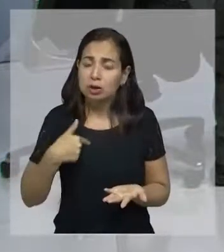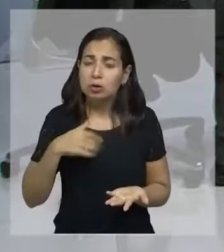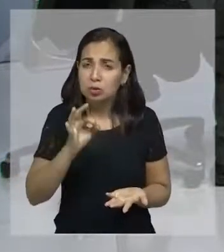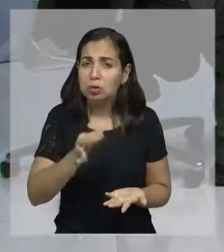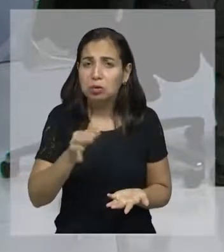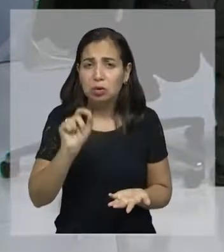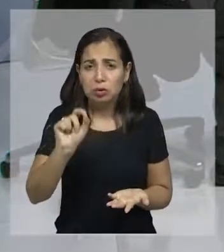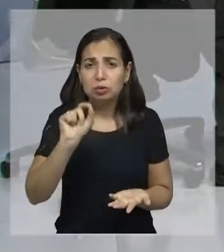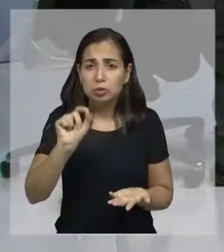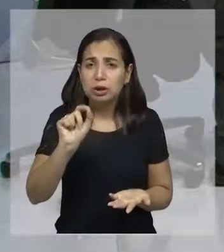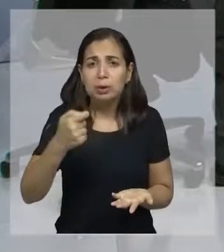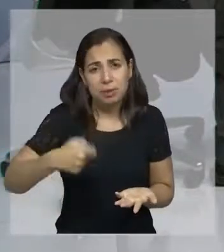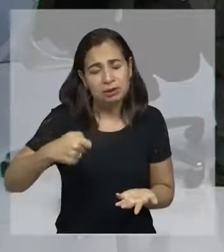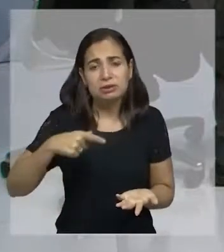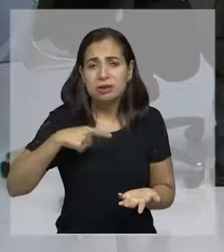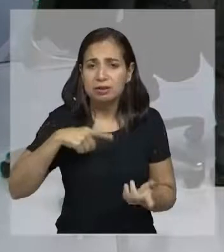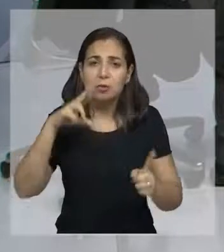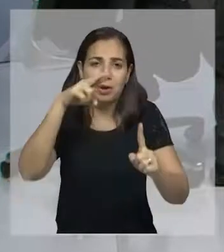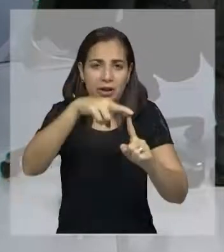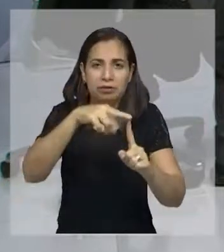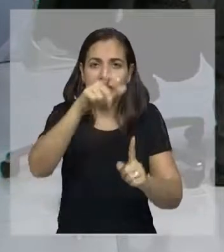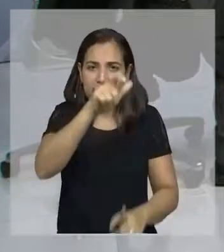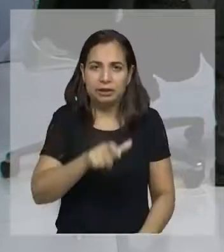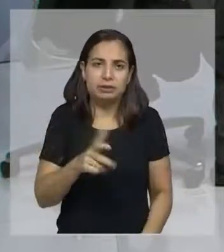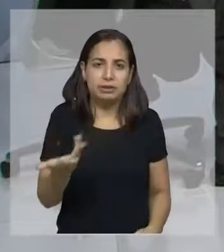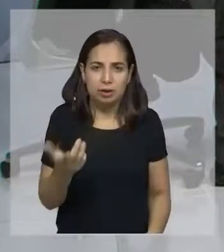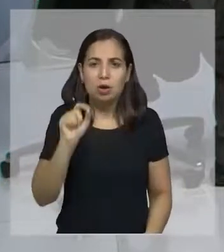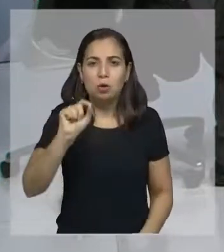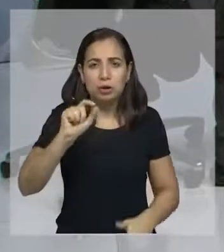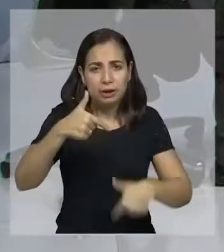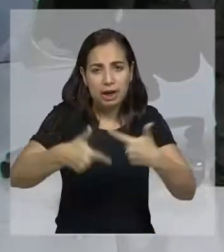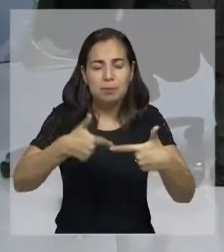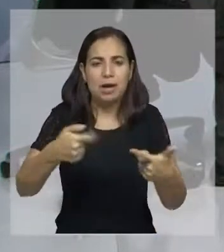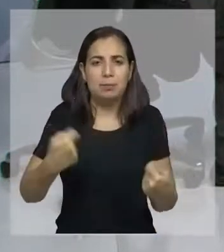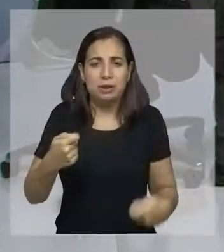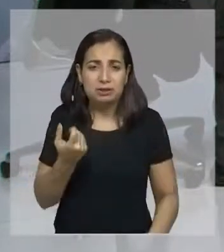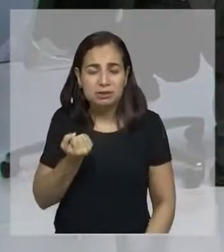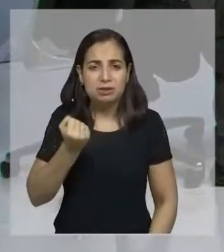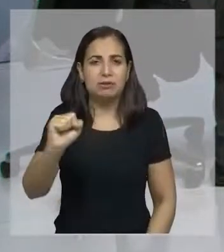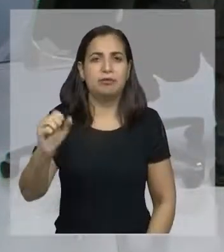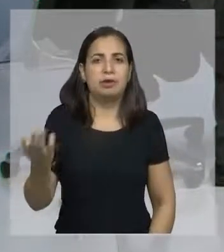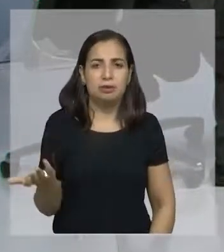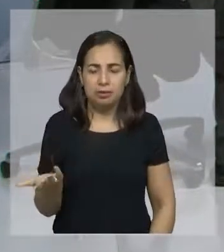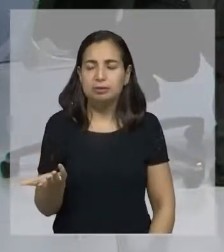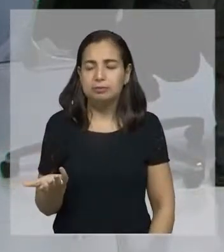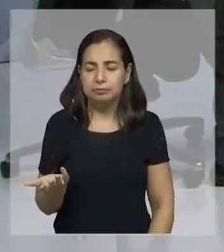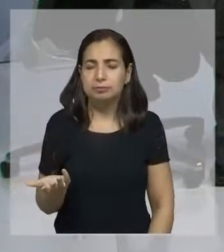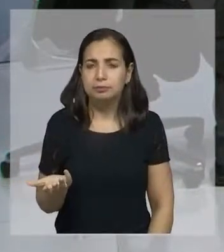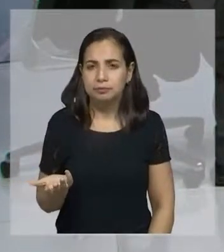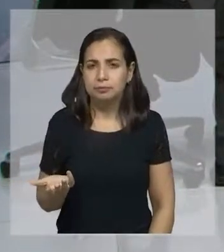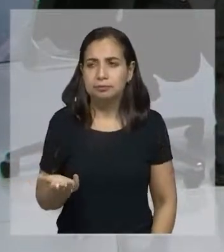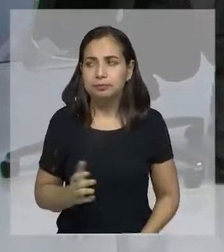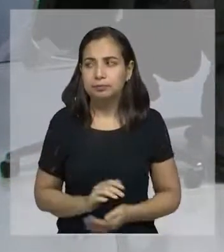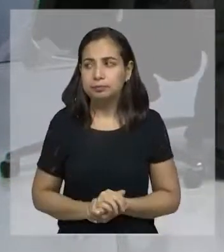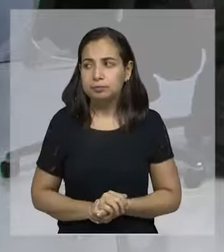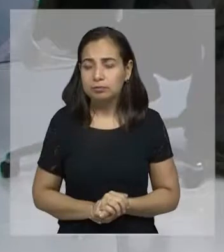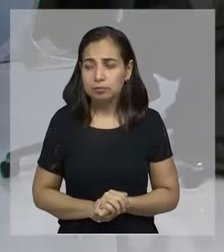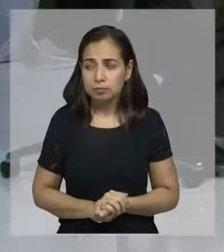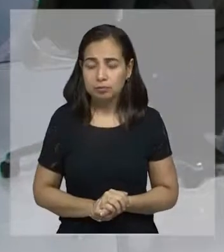dizer, precisamos de símbolos para enfrentar isso. Ela virou só um símbolo formal. É. Se vai praticar, vai